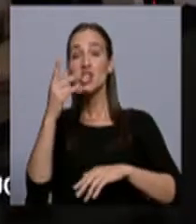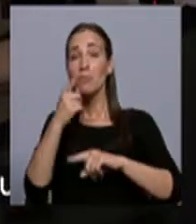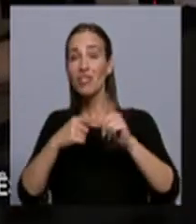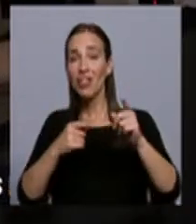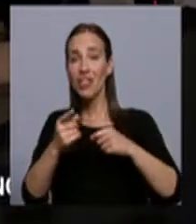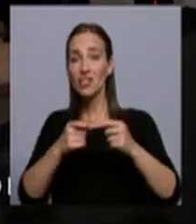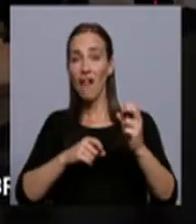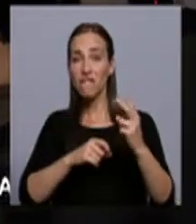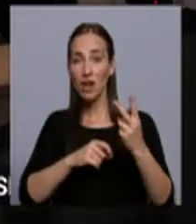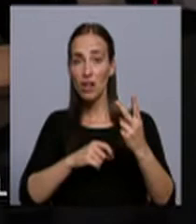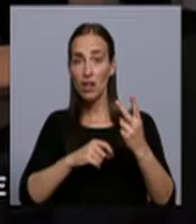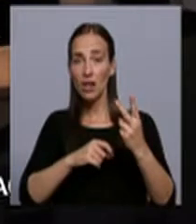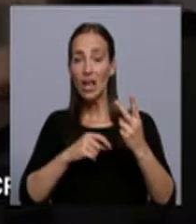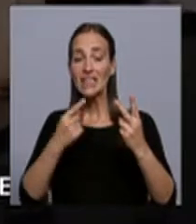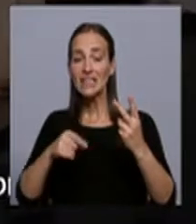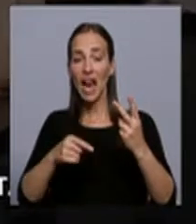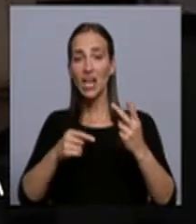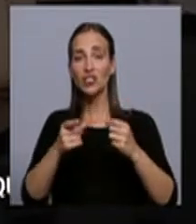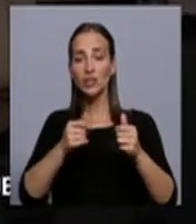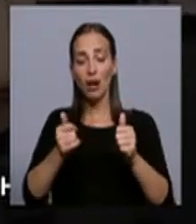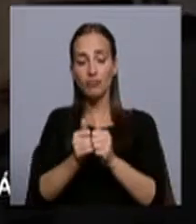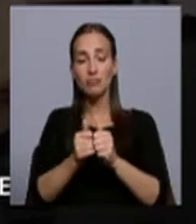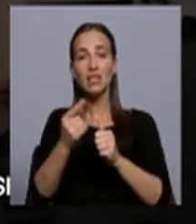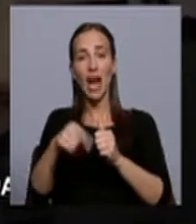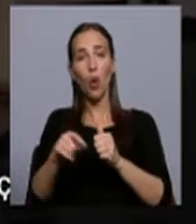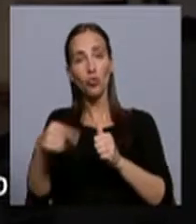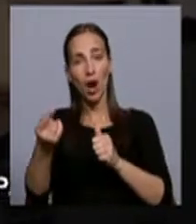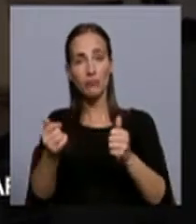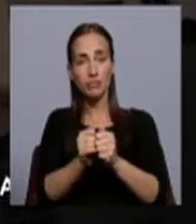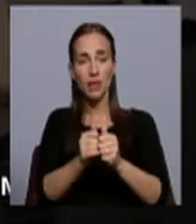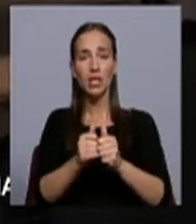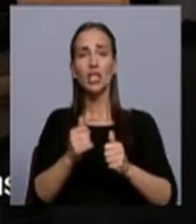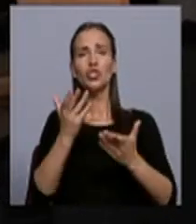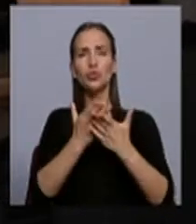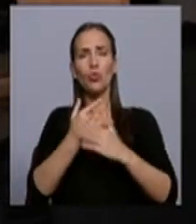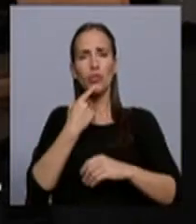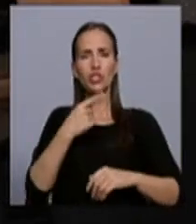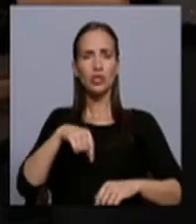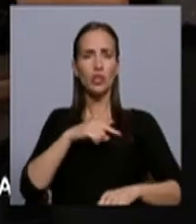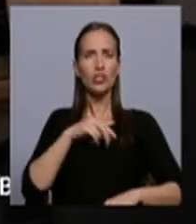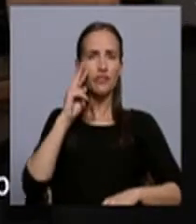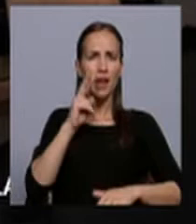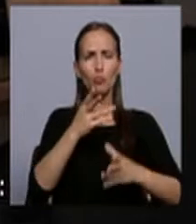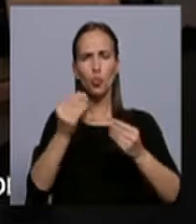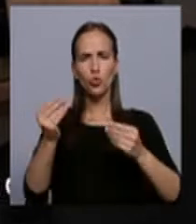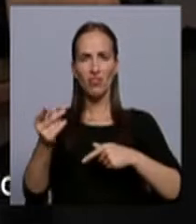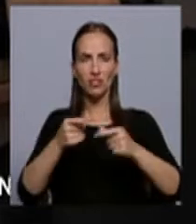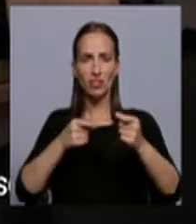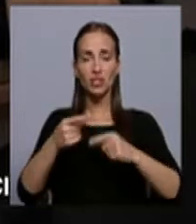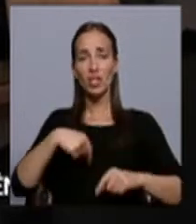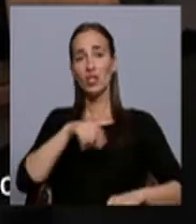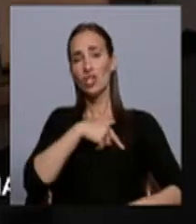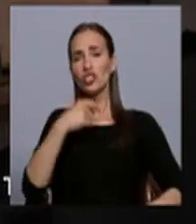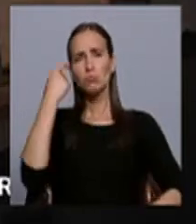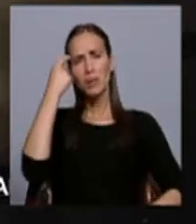cima, nós não temos essa capacidade visual, mas mais de metade dessas estrelas são duplas. Ou seja, tem um companheiro à sua volta. E o